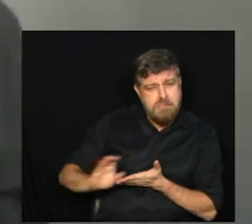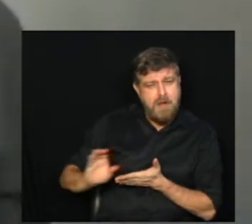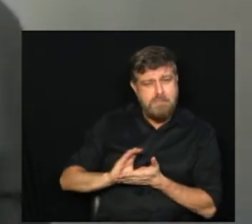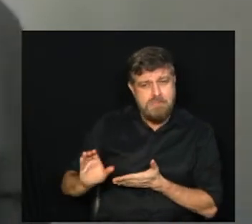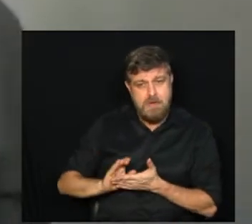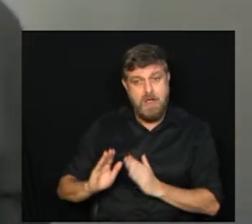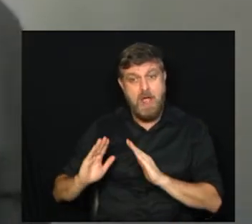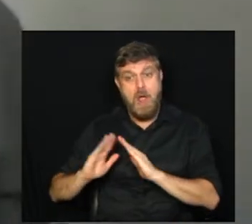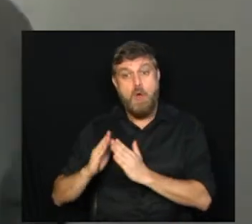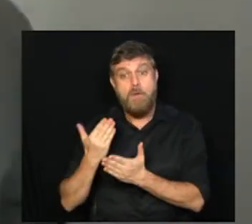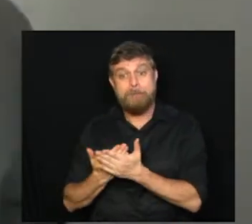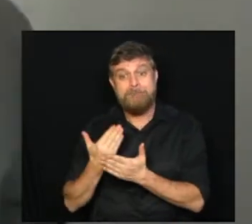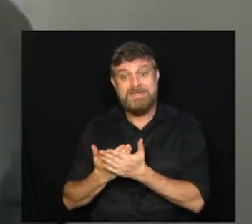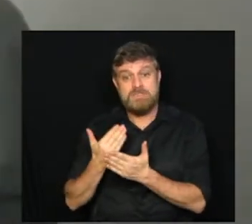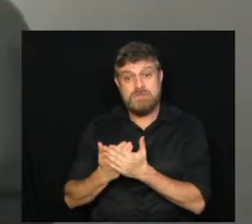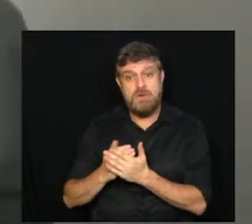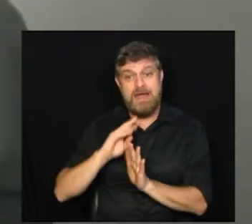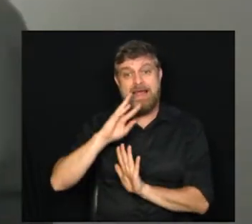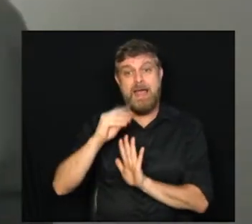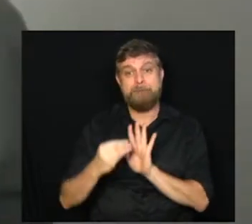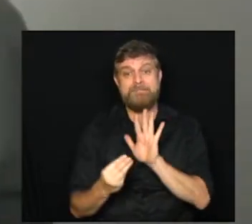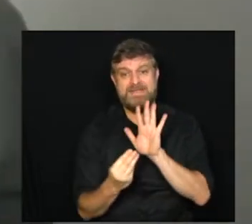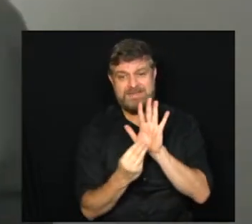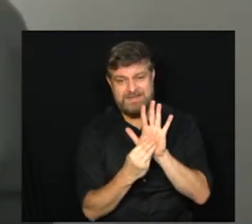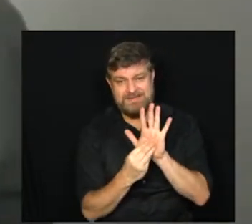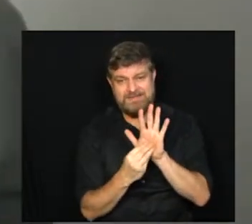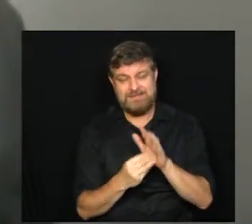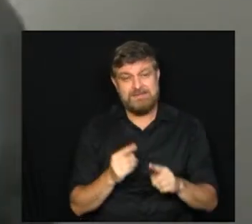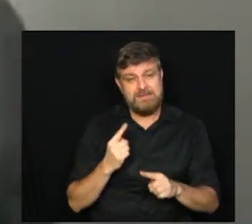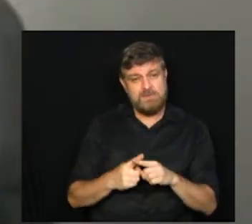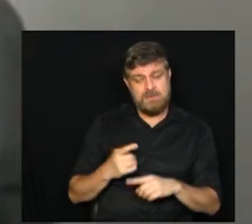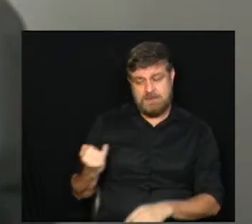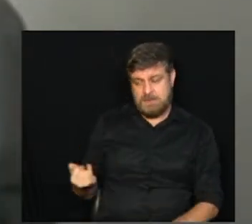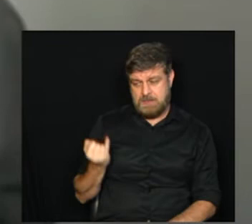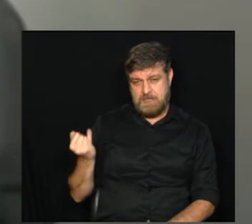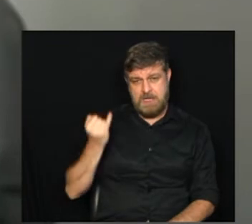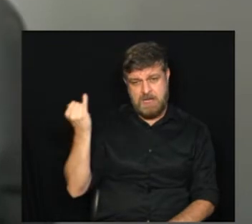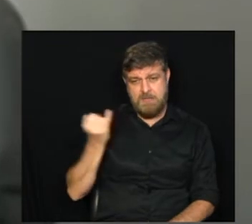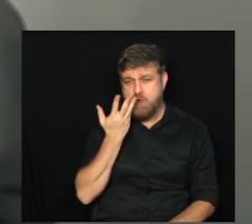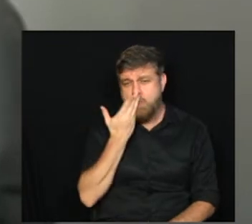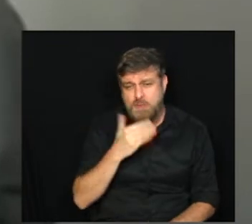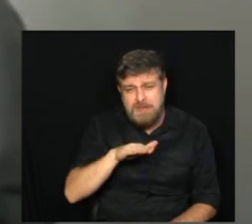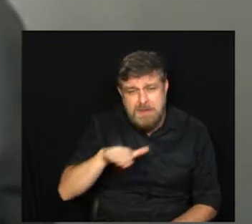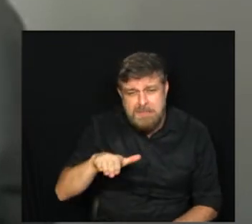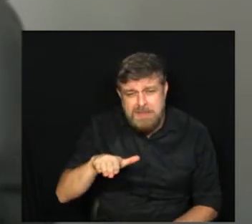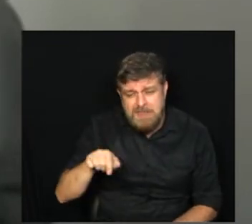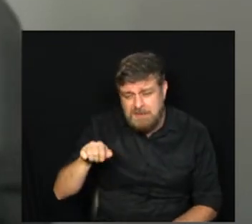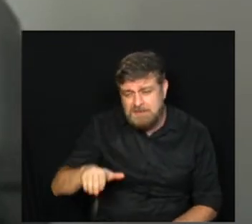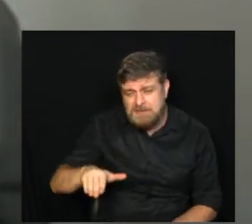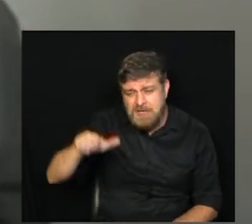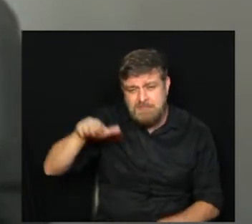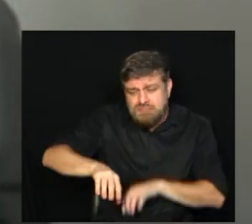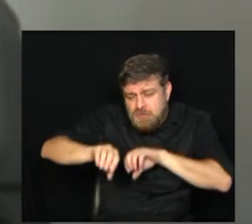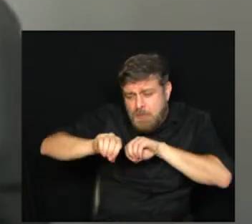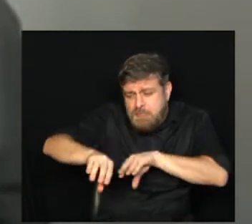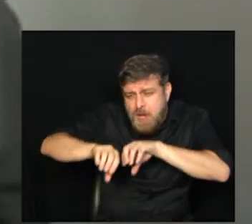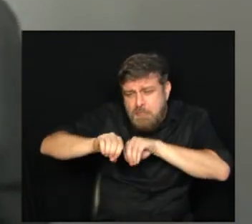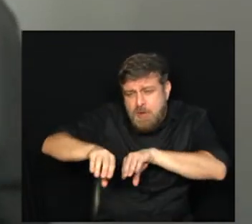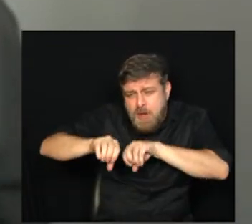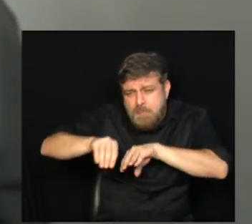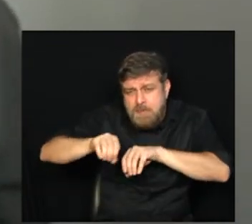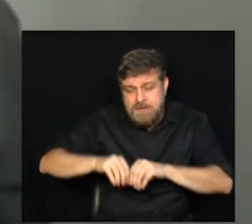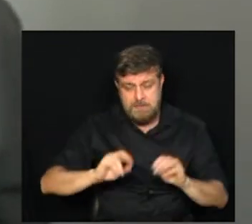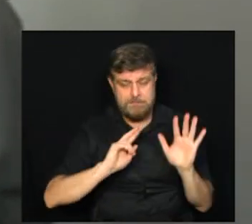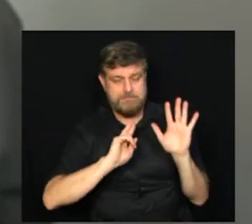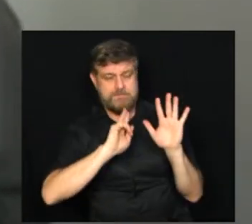escola ambiental. Porque eu acho que é muito importante a gente, desde pequeno, ensinar as crianças sobre o